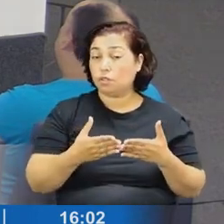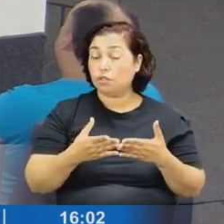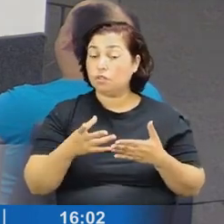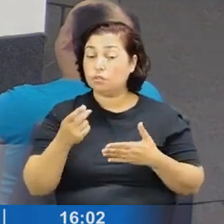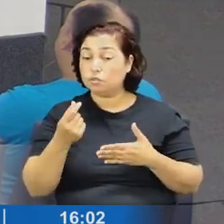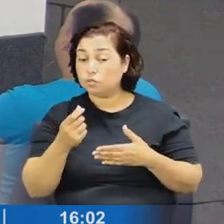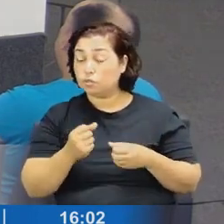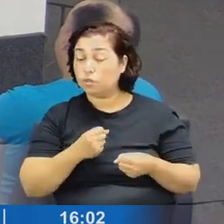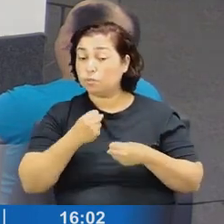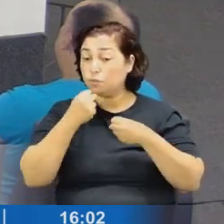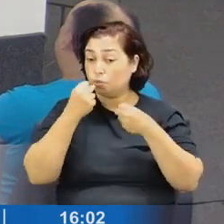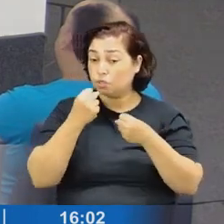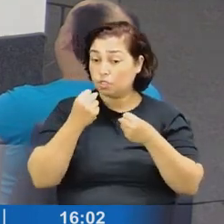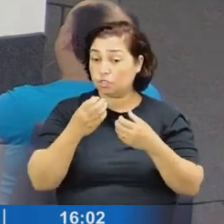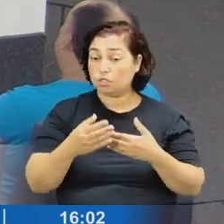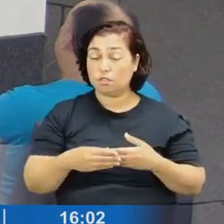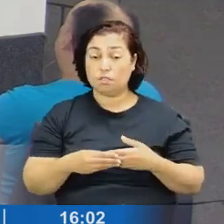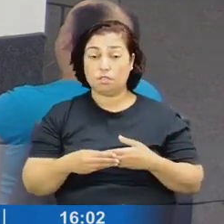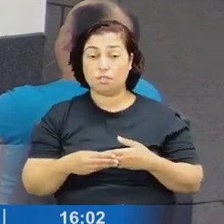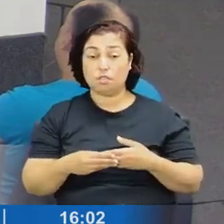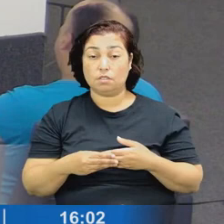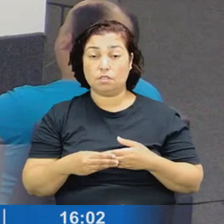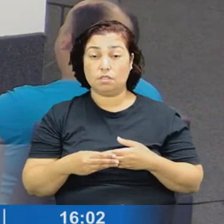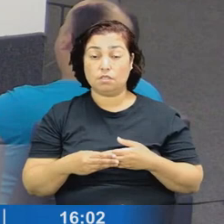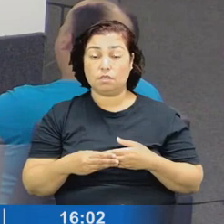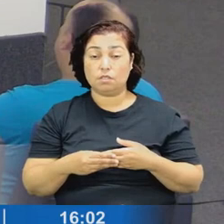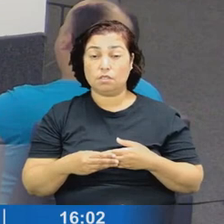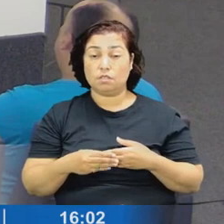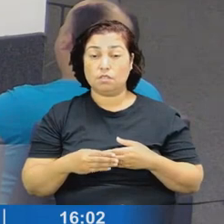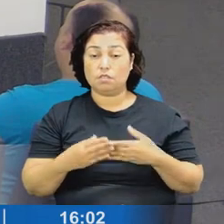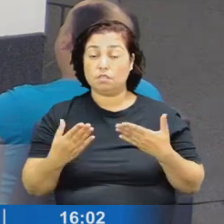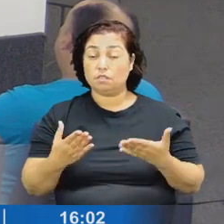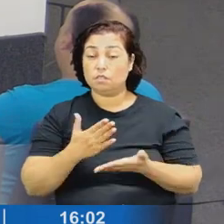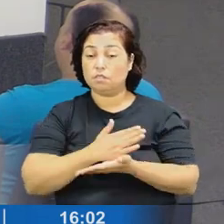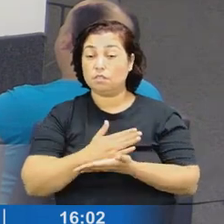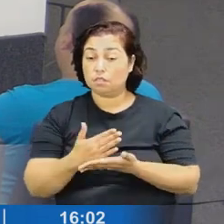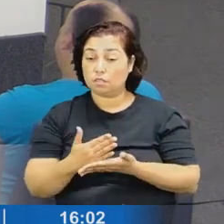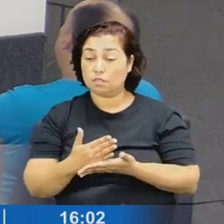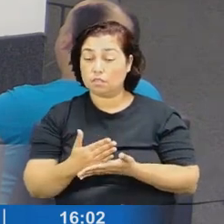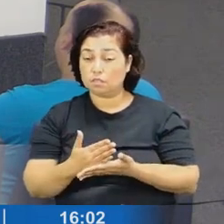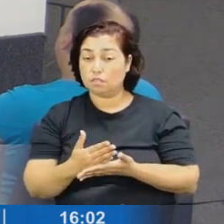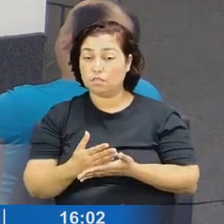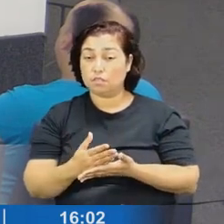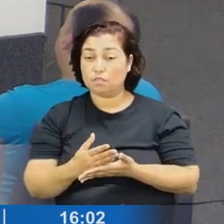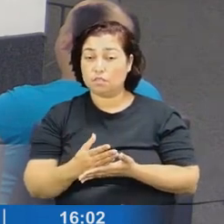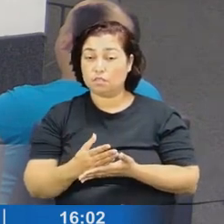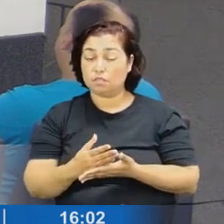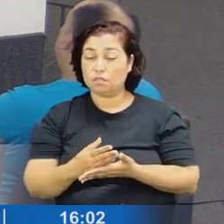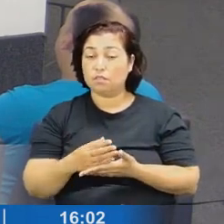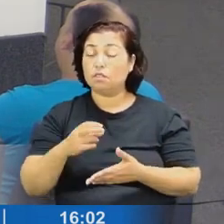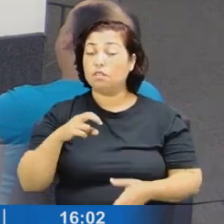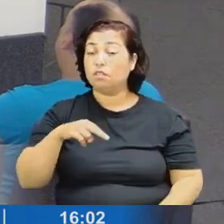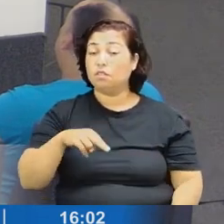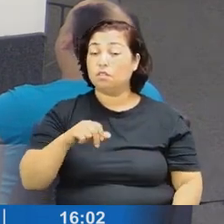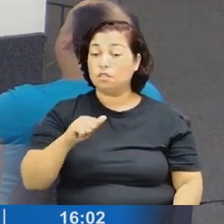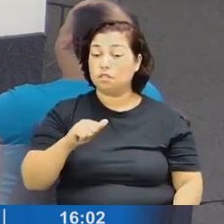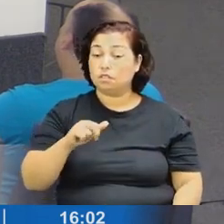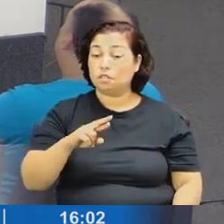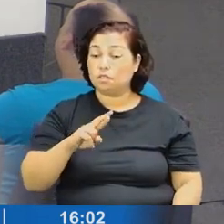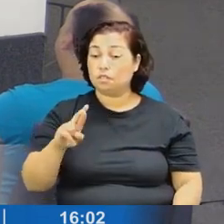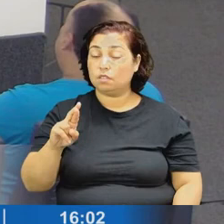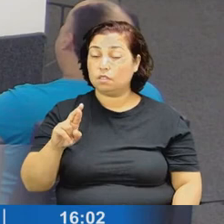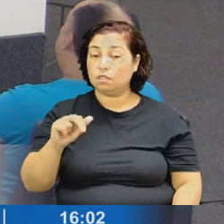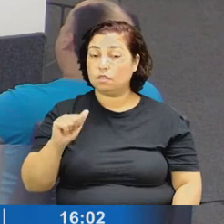foi meio perseguição de fascistas né Então você começa cara narrativa é poderosa aí